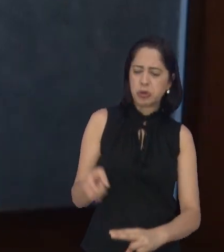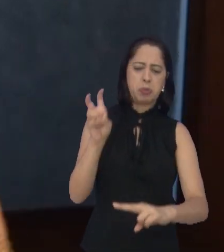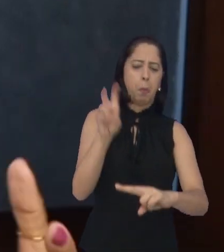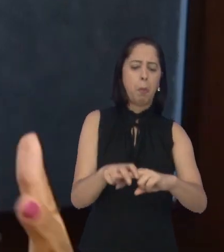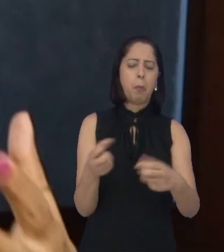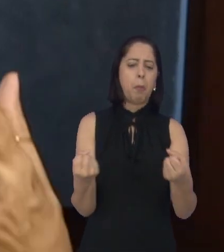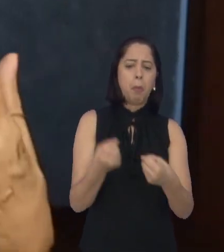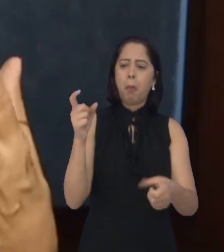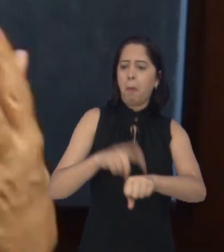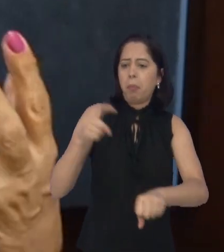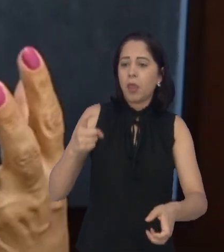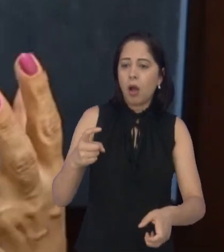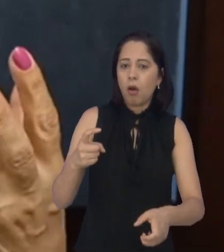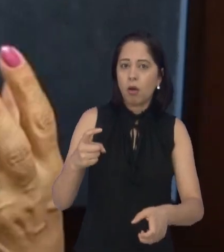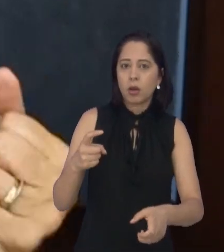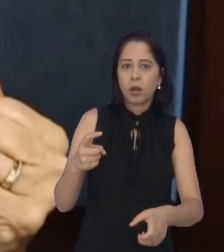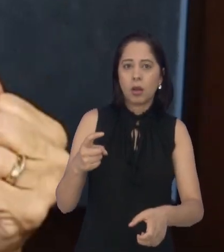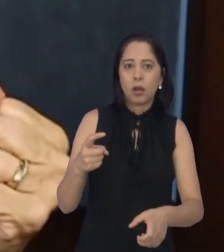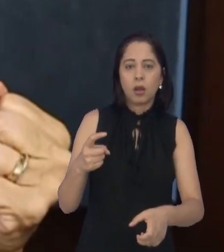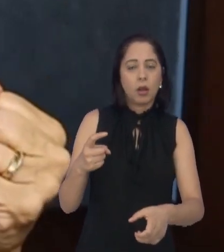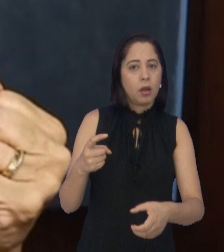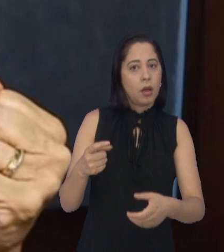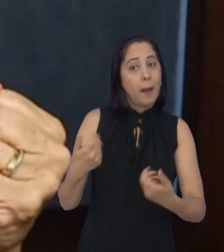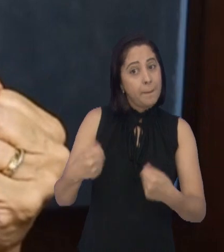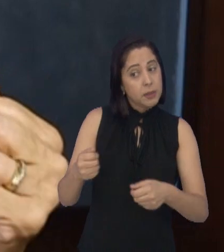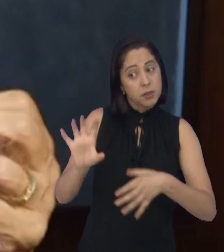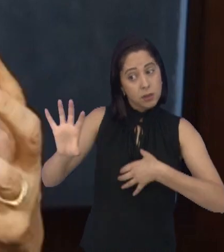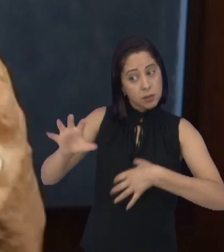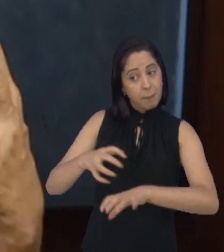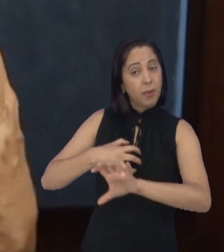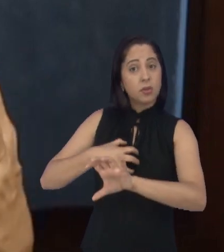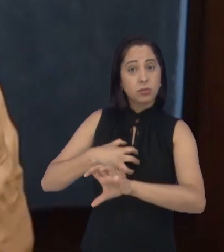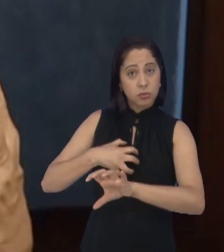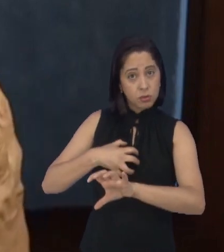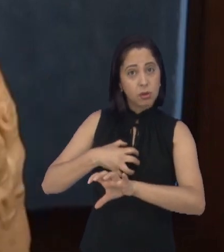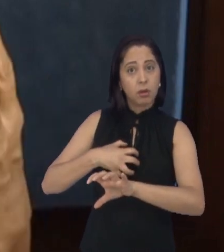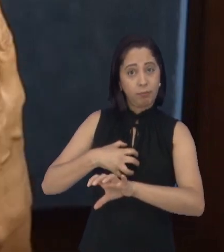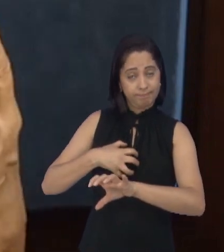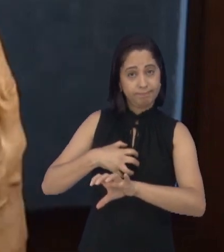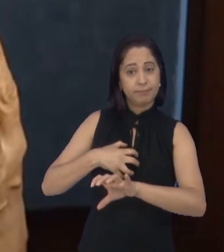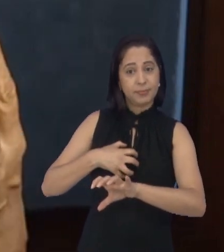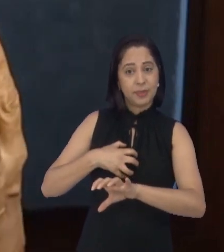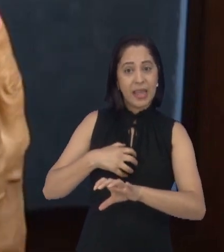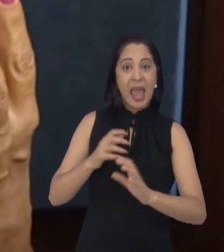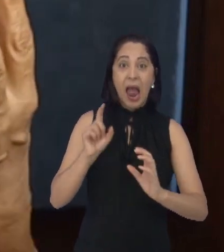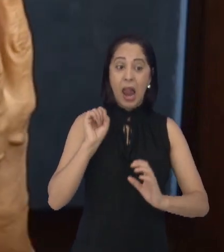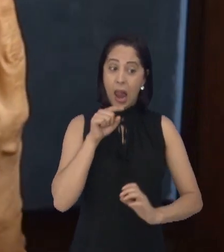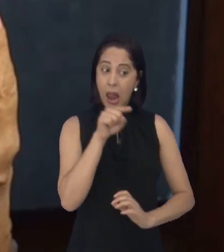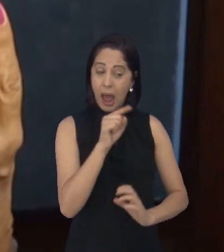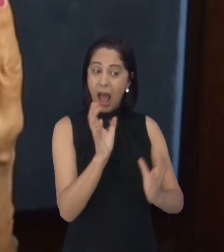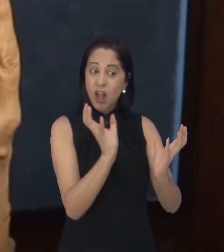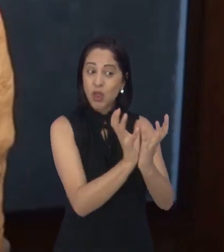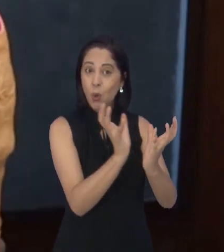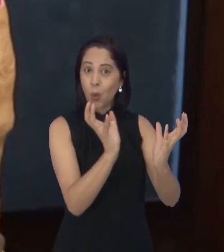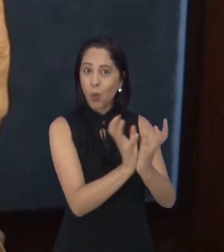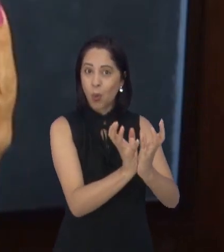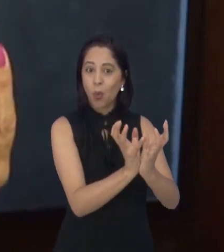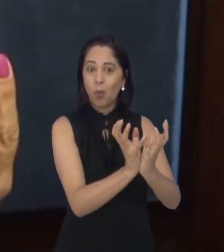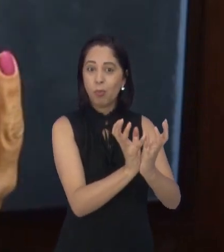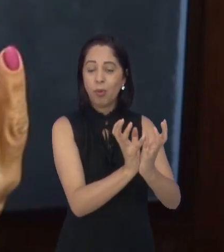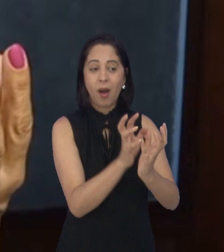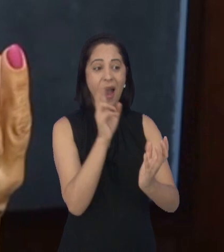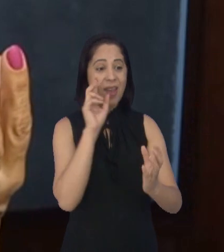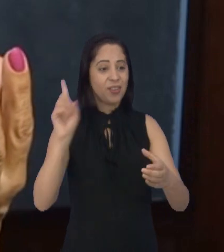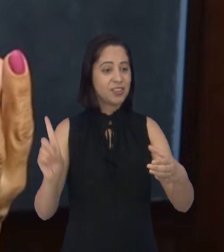dirigir. Parece que ninguém entende o medo de dirigir. E aí, no grupo, pela primeira vez, ela